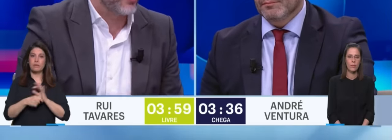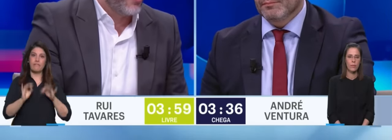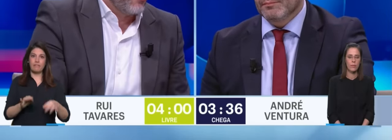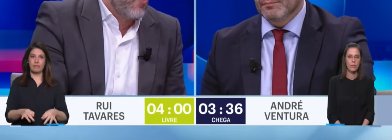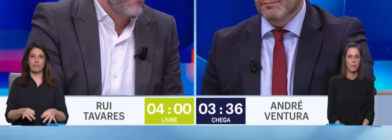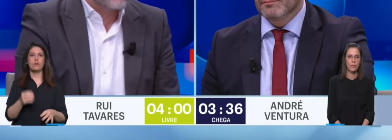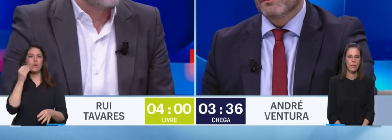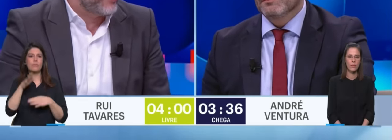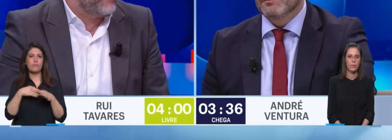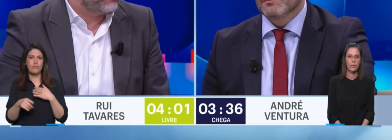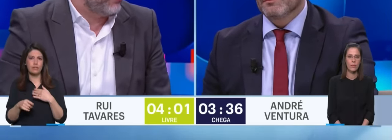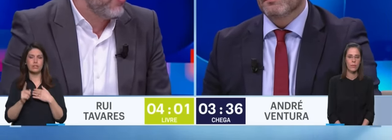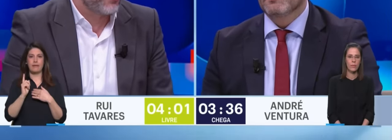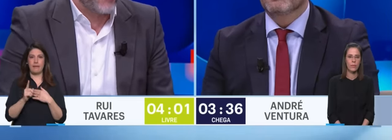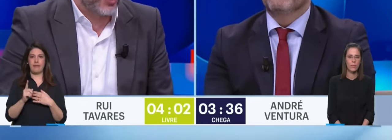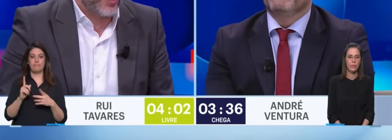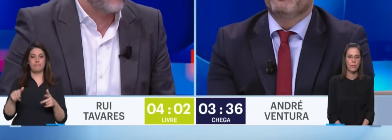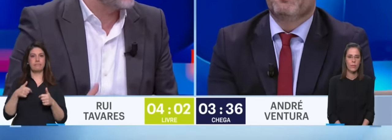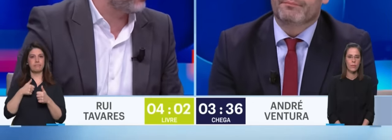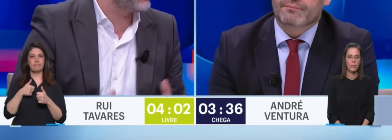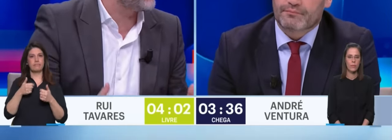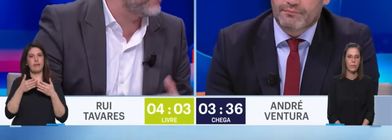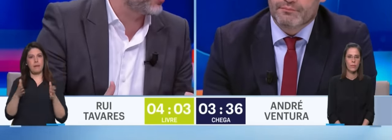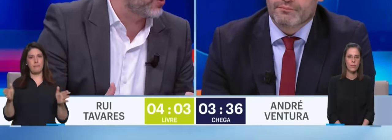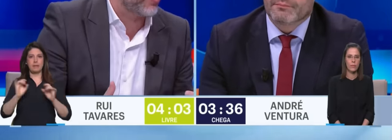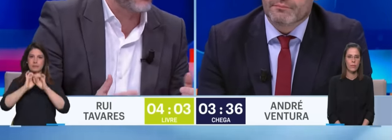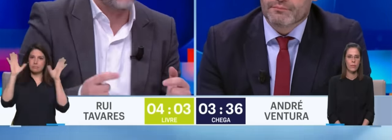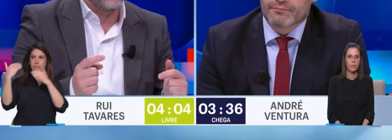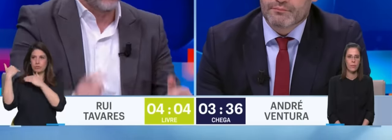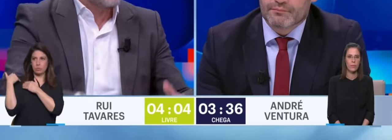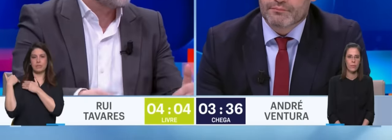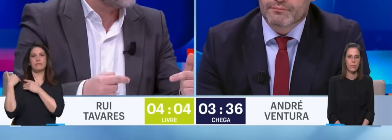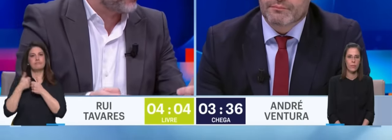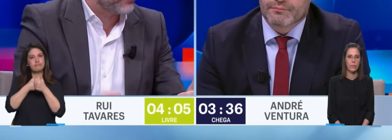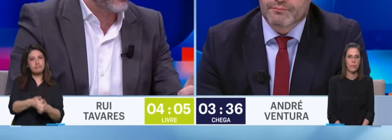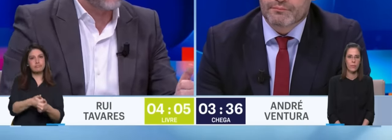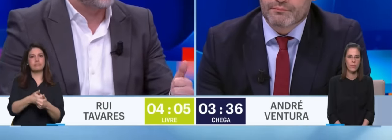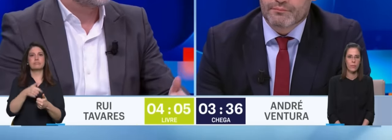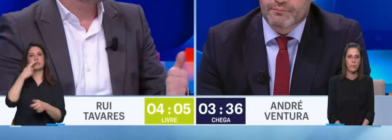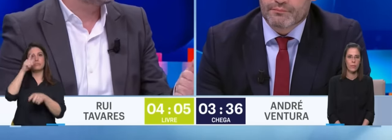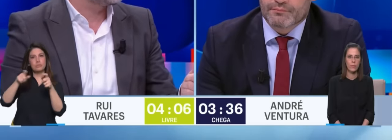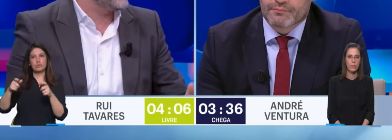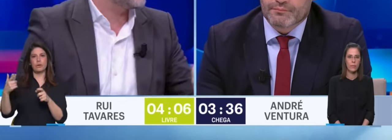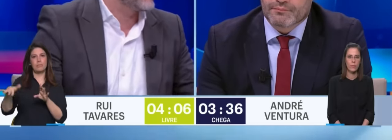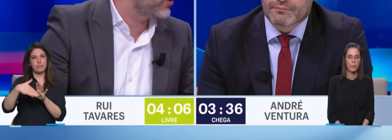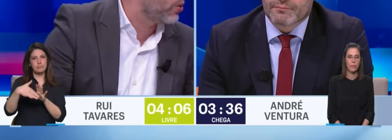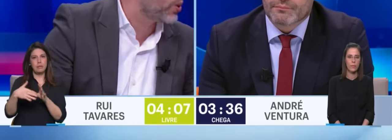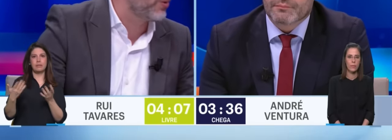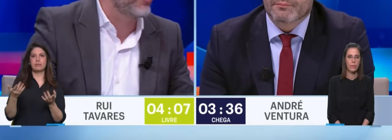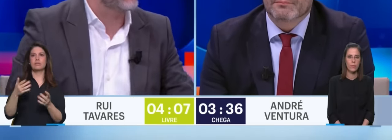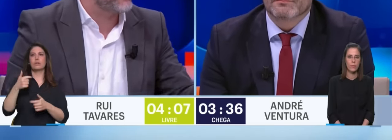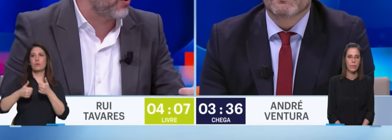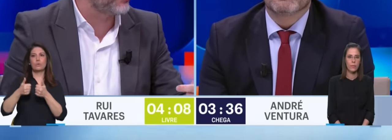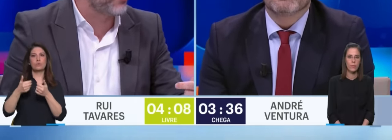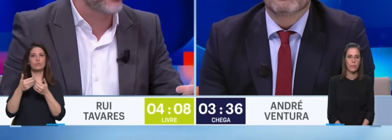faz com um acompanhamento muito mais aberto transparente e responsabilizado com participação cidadã de processos de grandes concursos